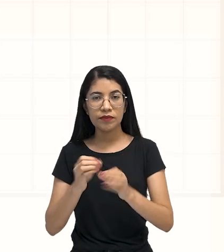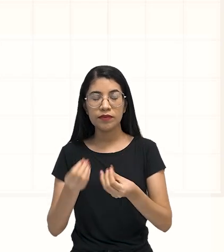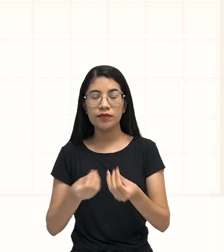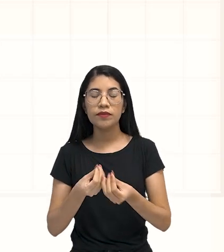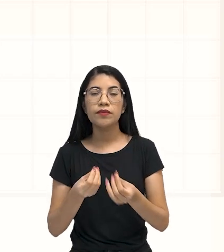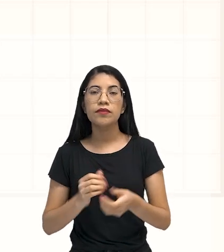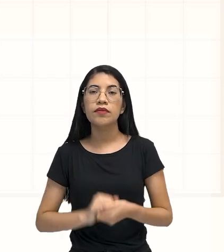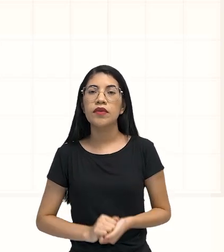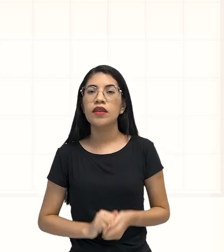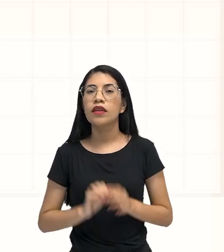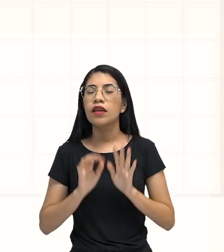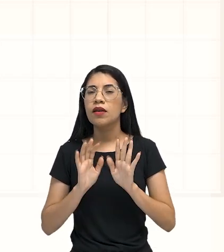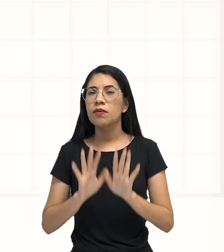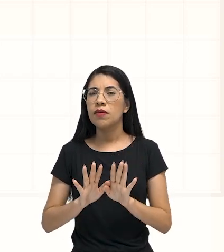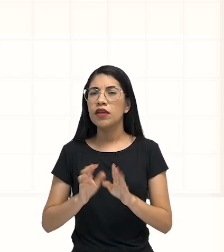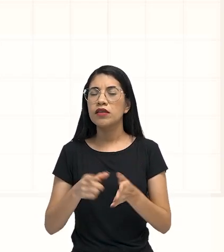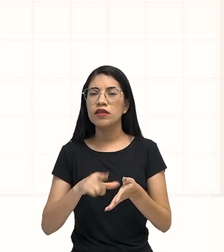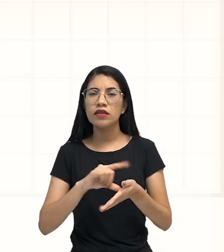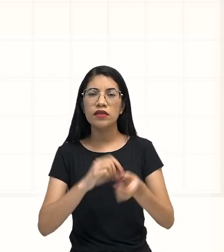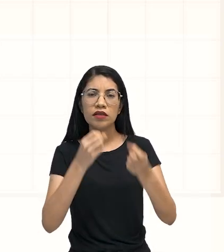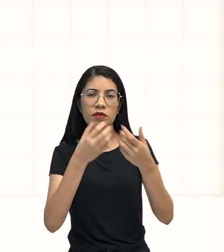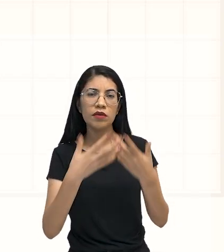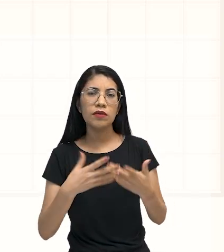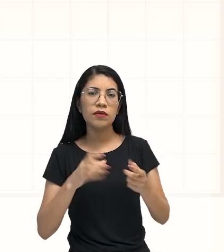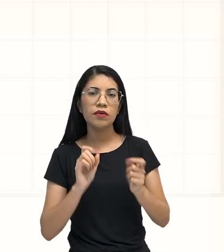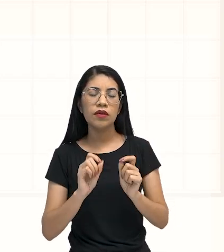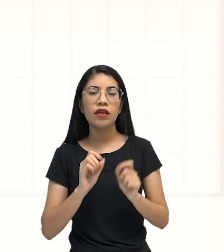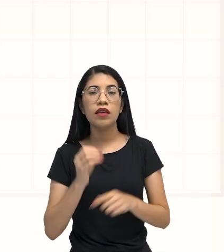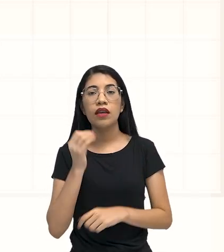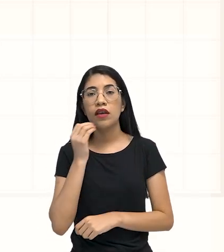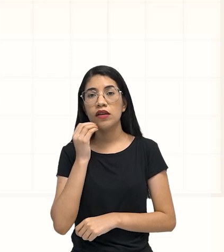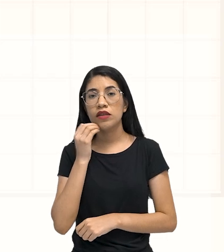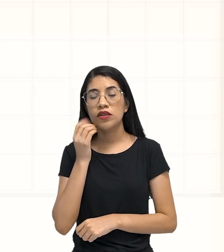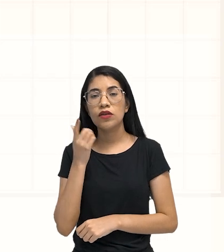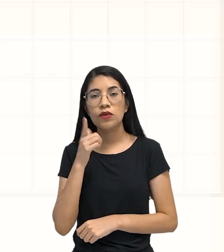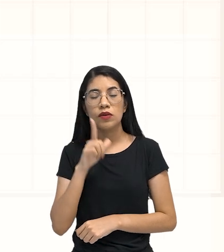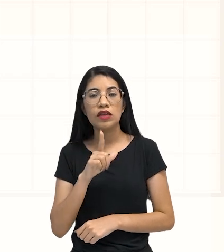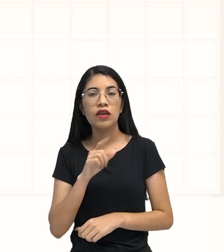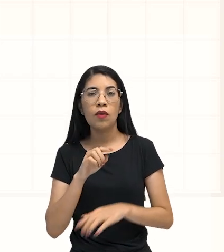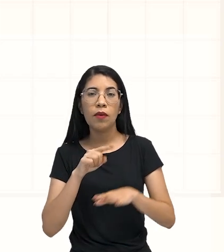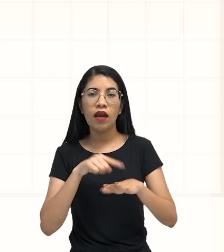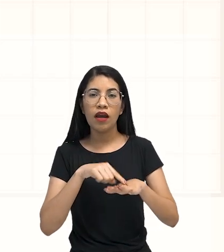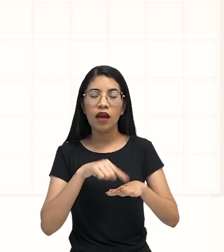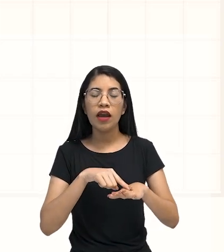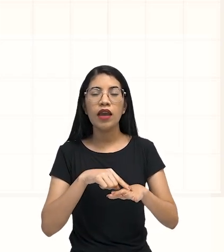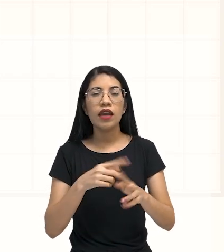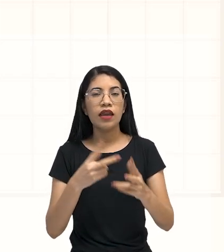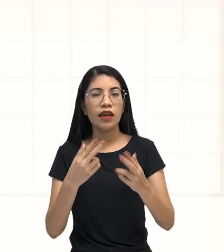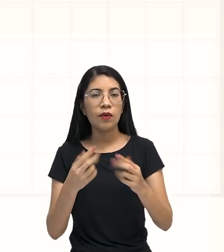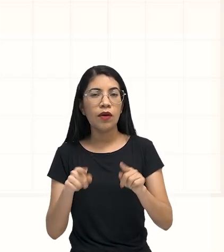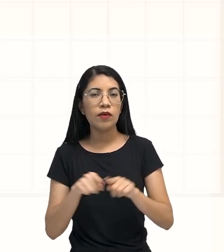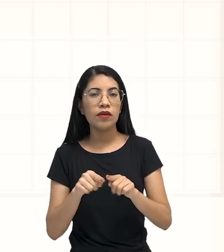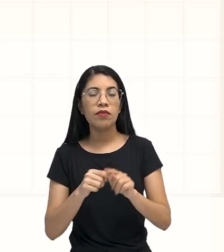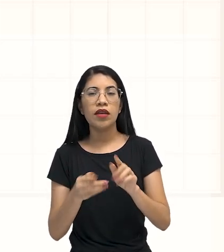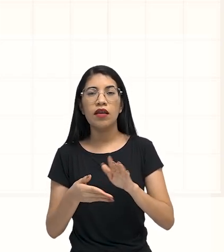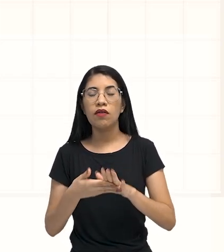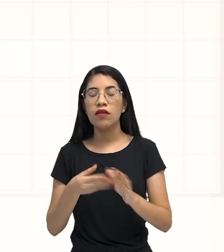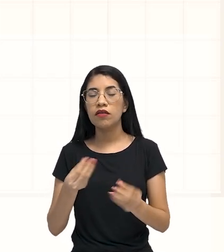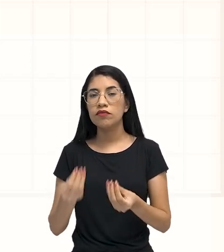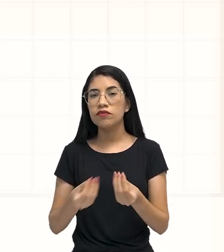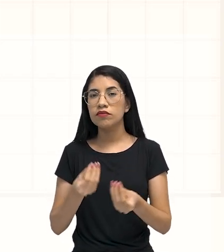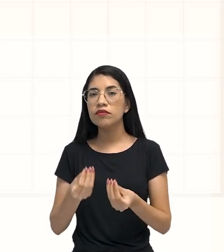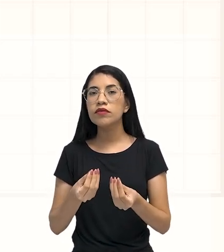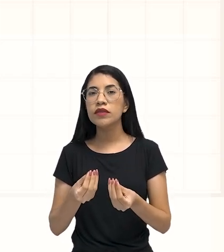Ah, professor, mas o senhor falou que a chance de sair uma cara é a mesma de sair uma coroa,